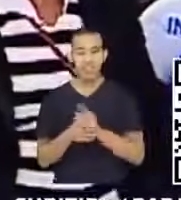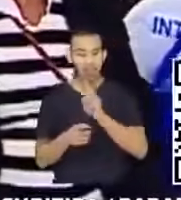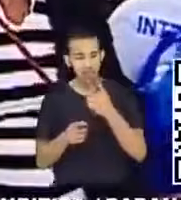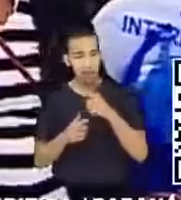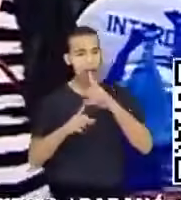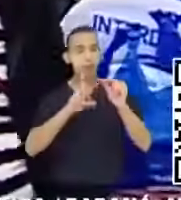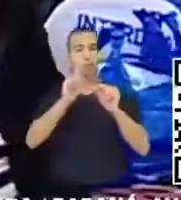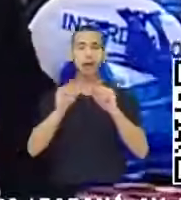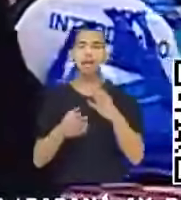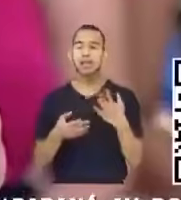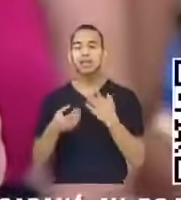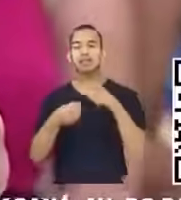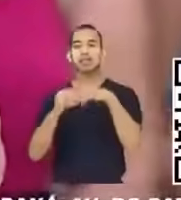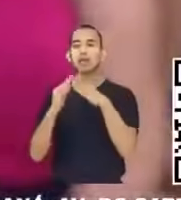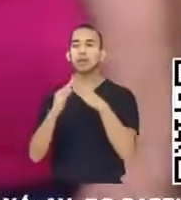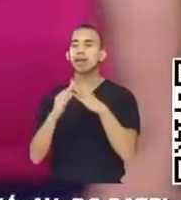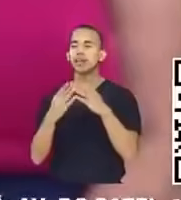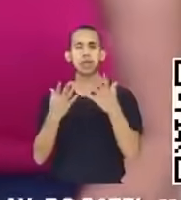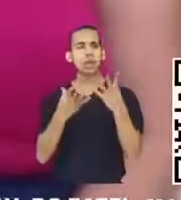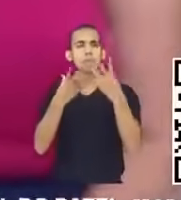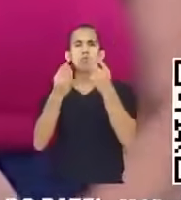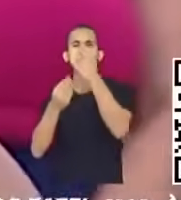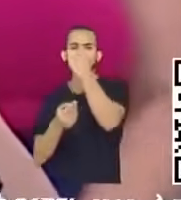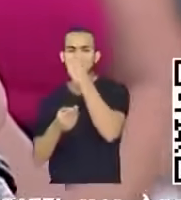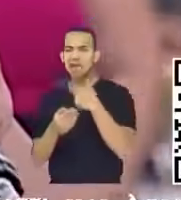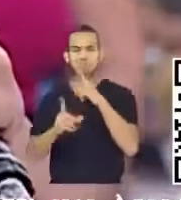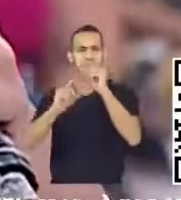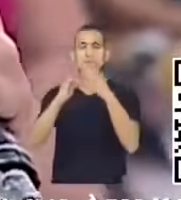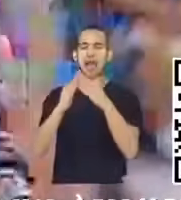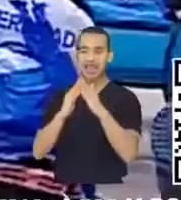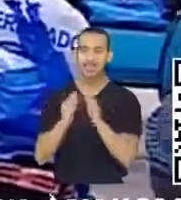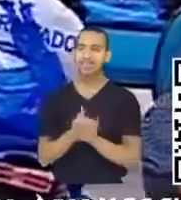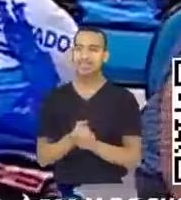e eu voltar para casa eu falei tá muito cheio vou embora e